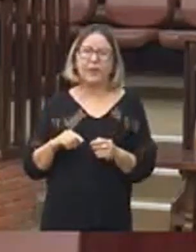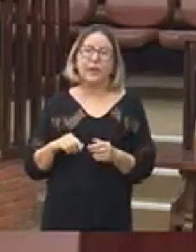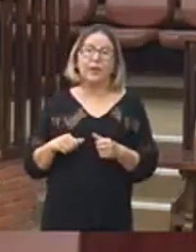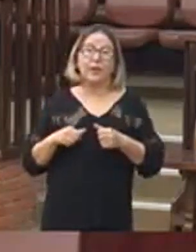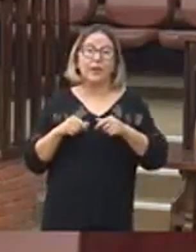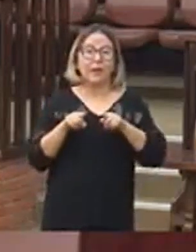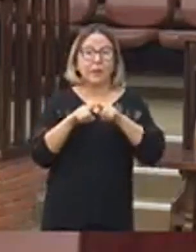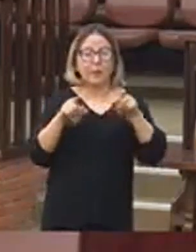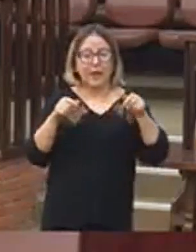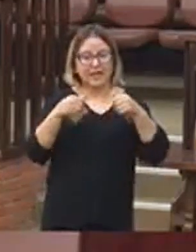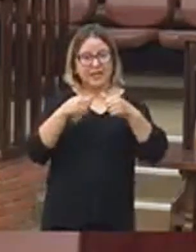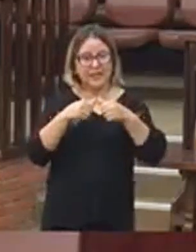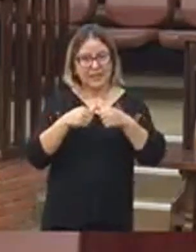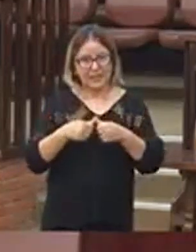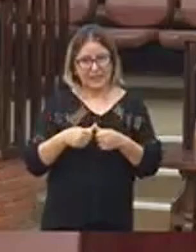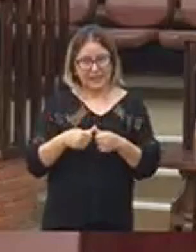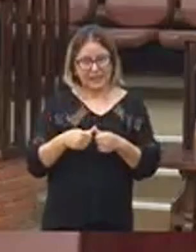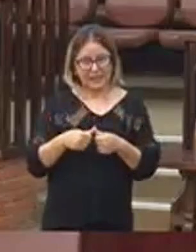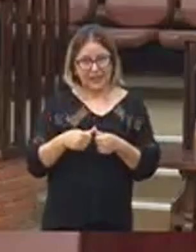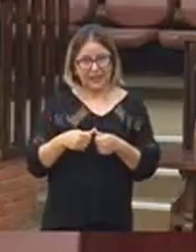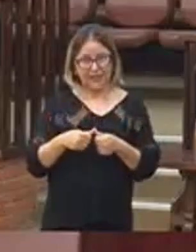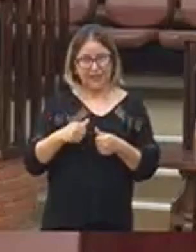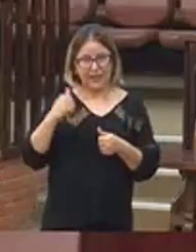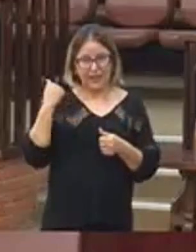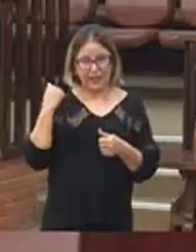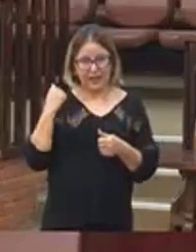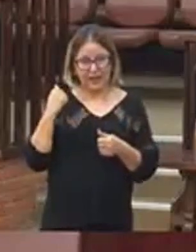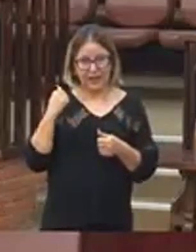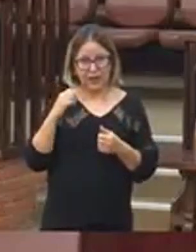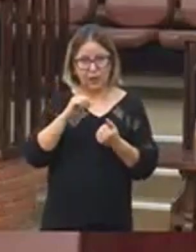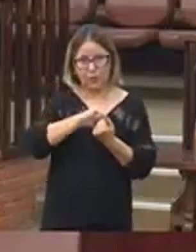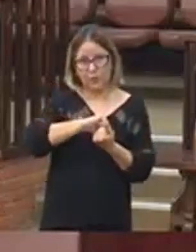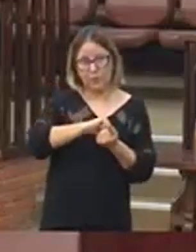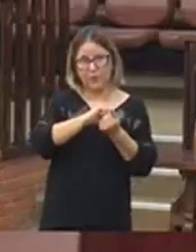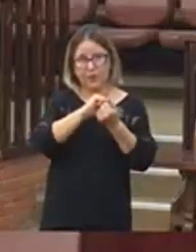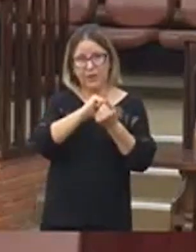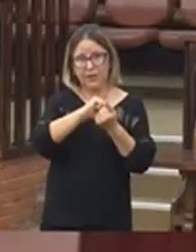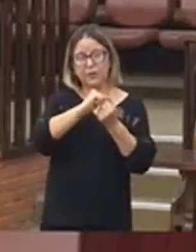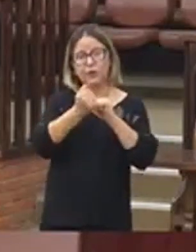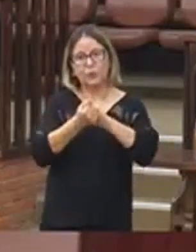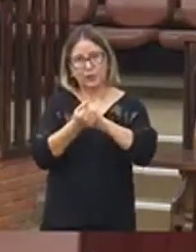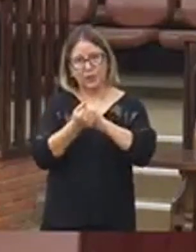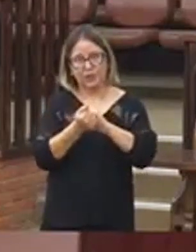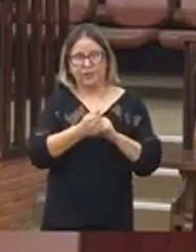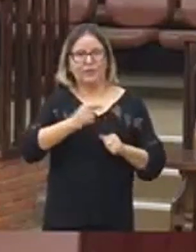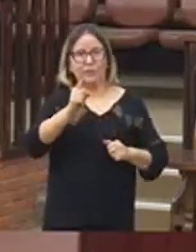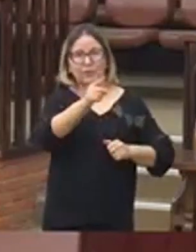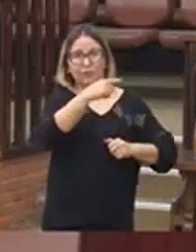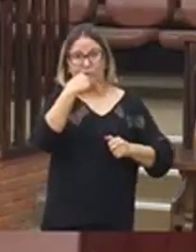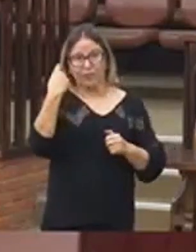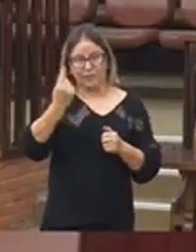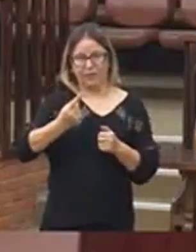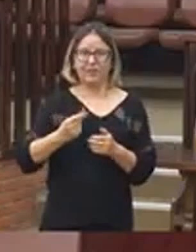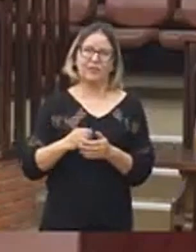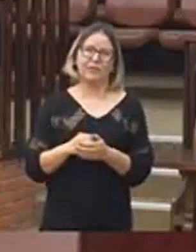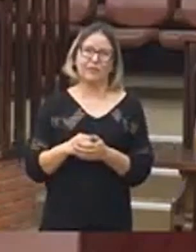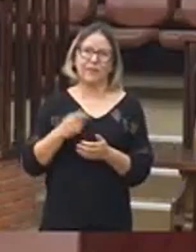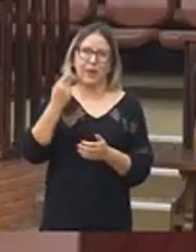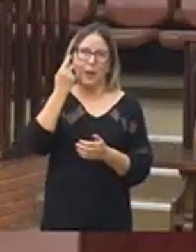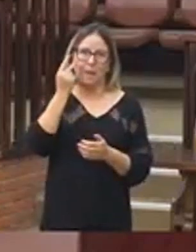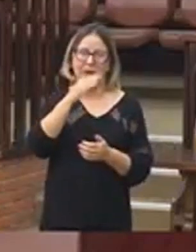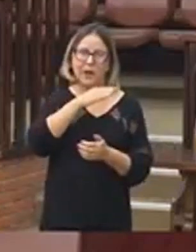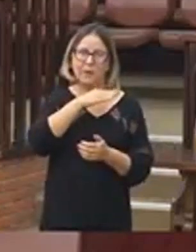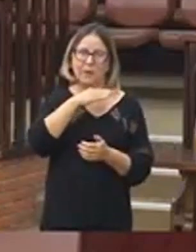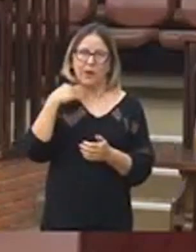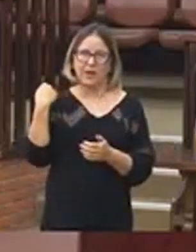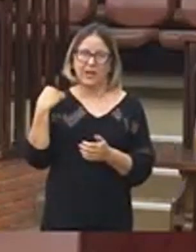ali como o nosso substituto e o nosso representante, para morrer uma morte que não era dele.